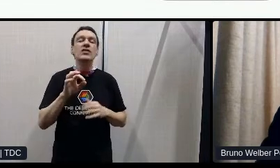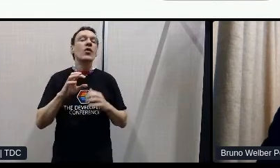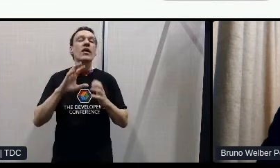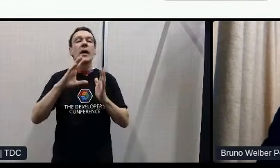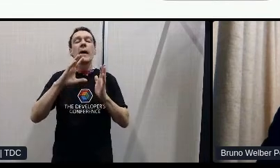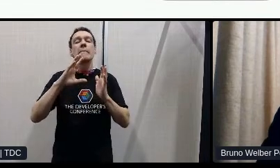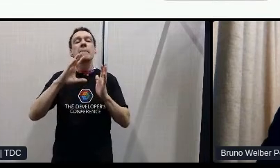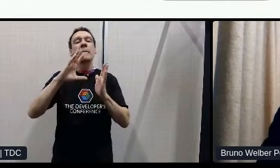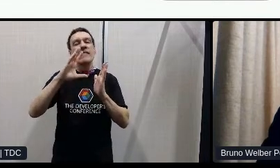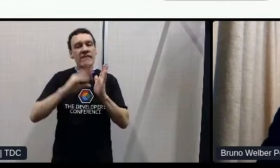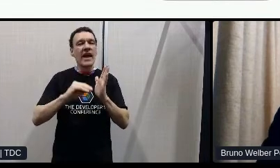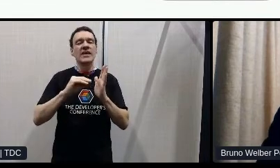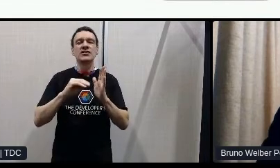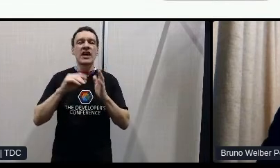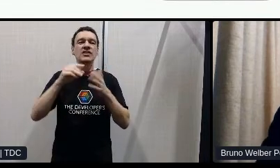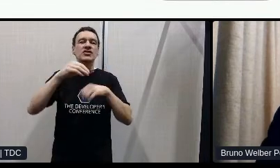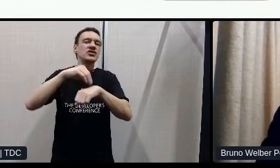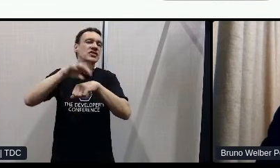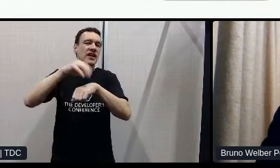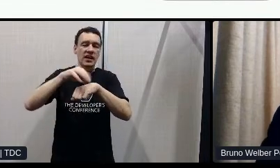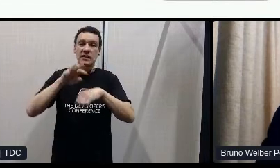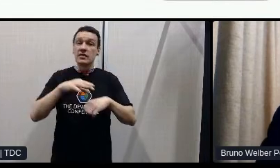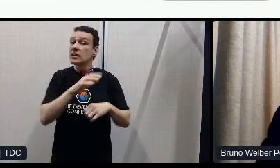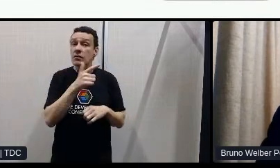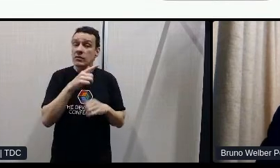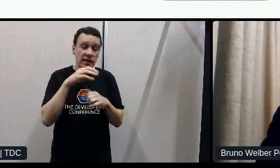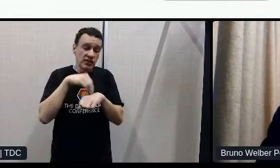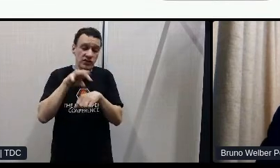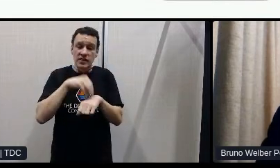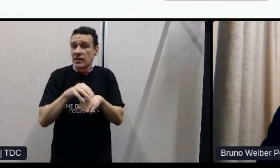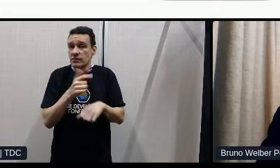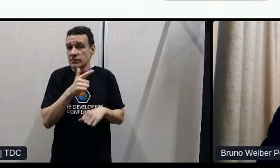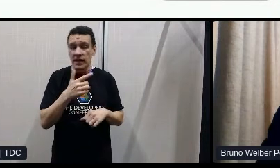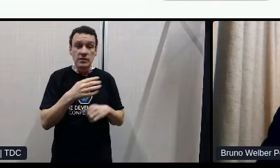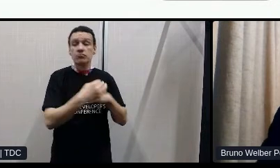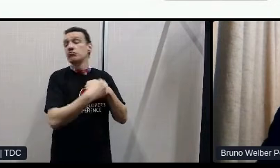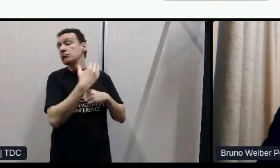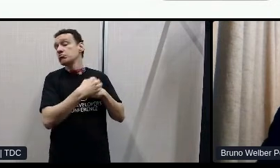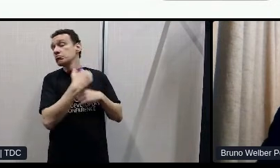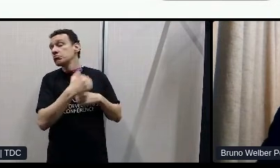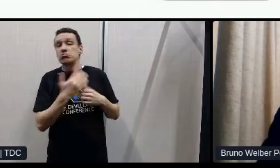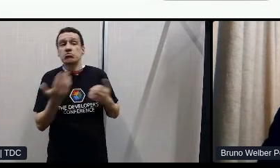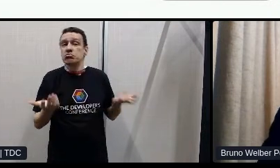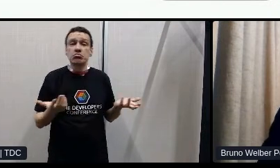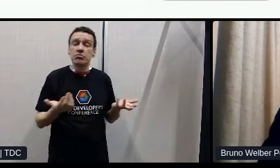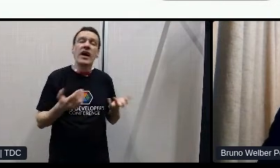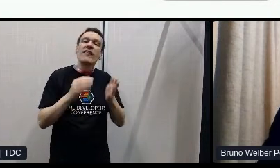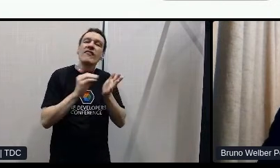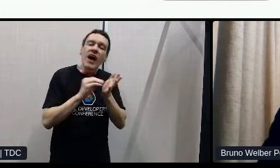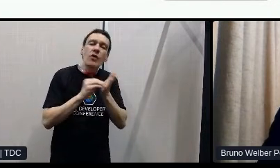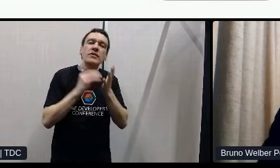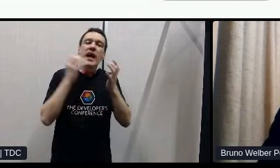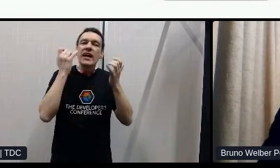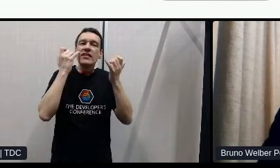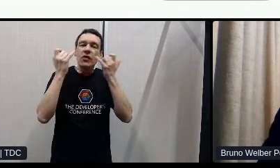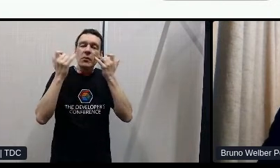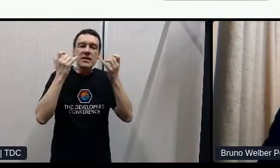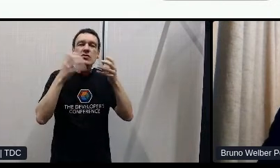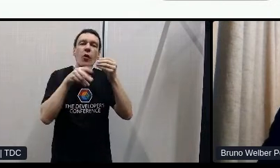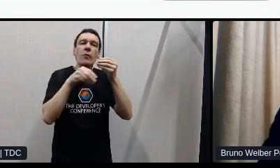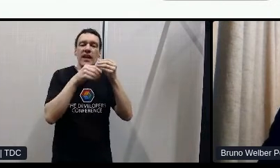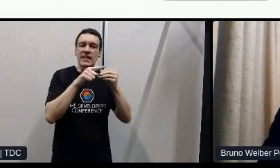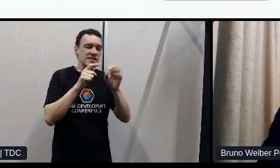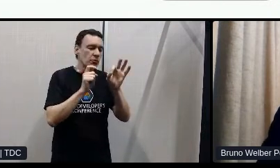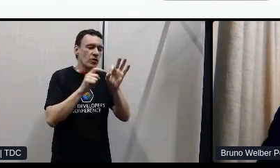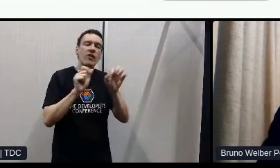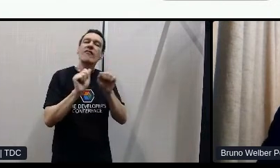ele não vai ter acesso a essa dica de usuário. Logo, ele não vai ter acesso à informação complementar daquele botão, daquele link, daquele